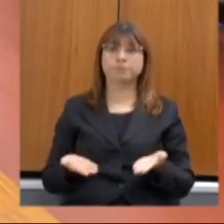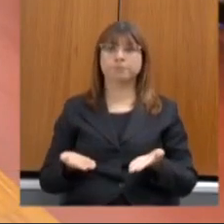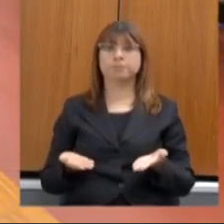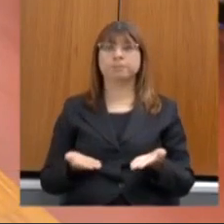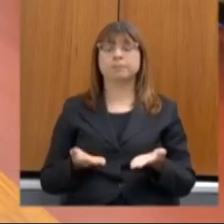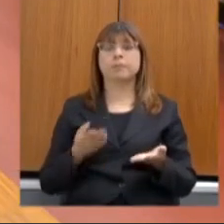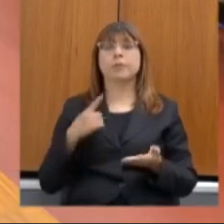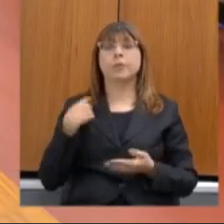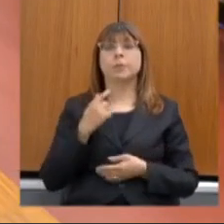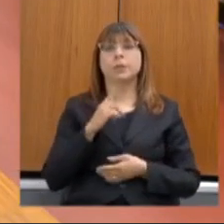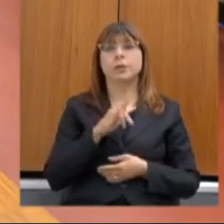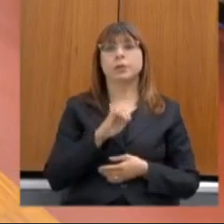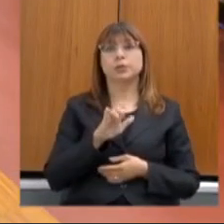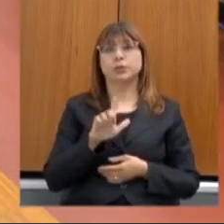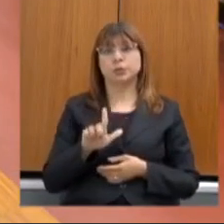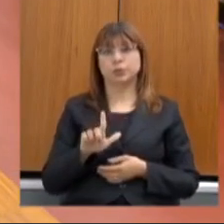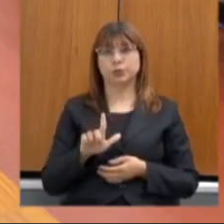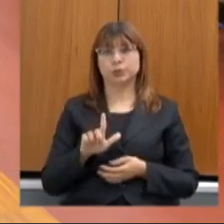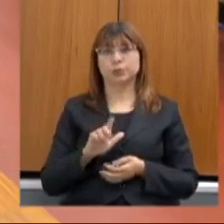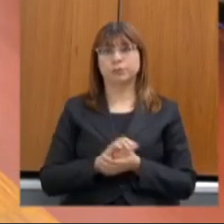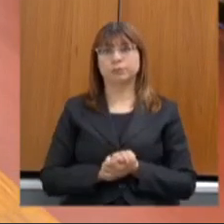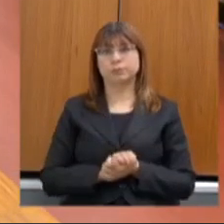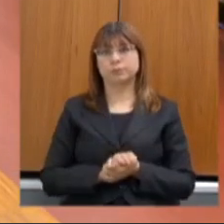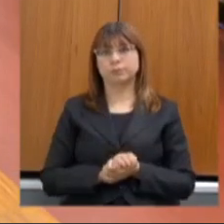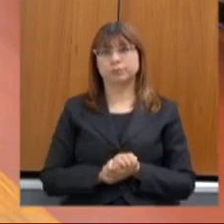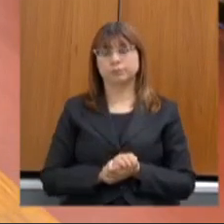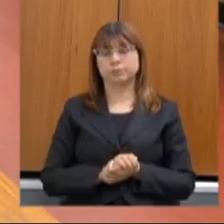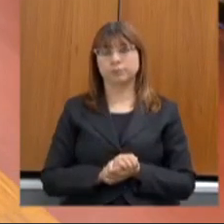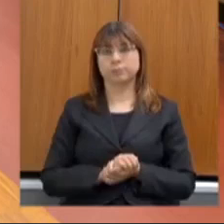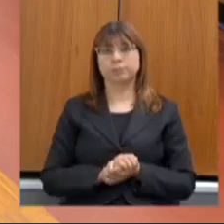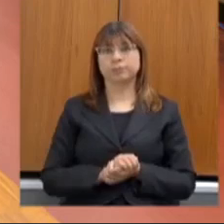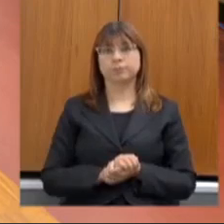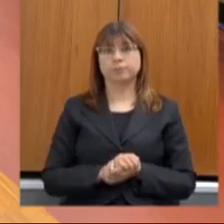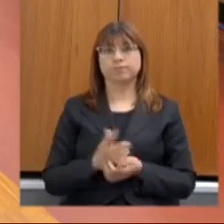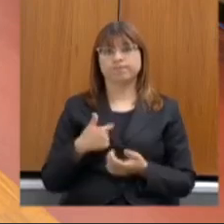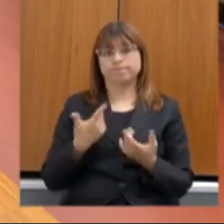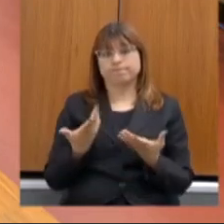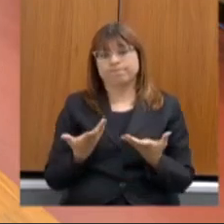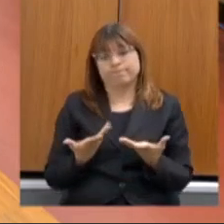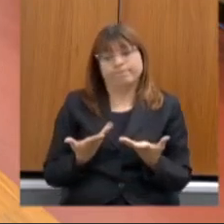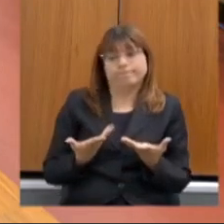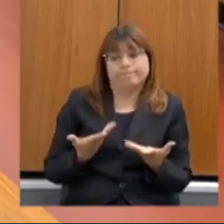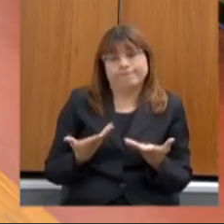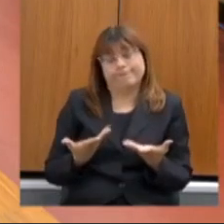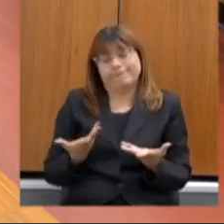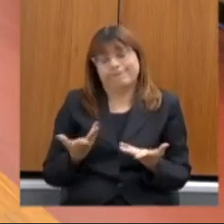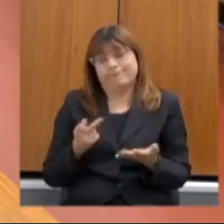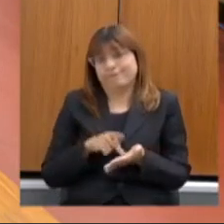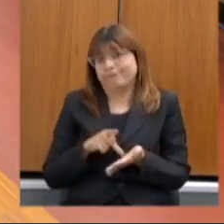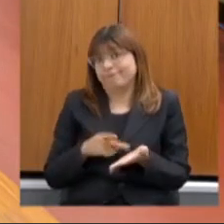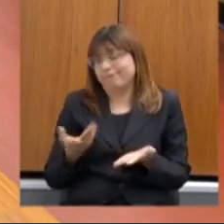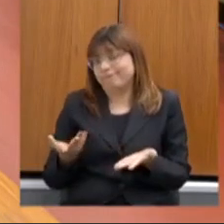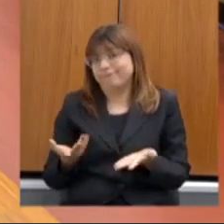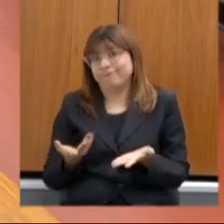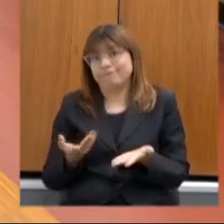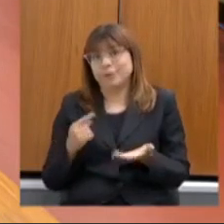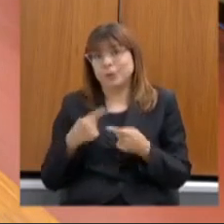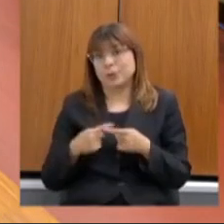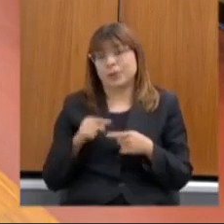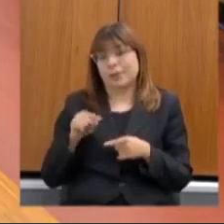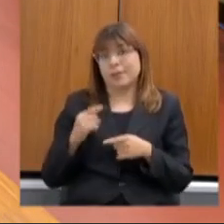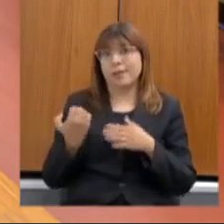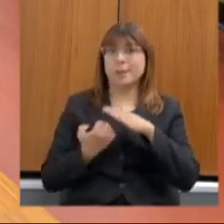finais a deputado Gil Pereira é eu quero realmente lamento tá porque essa essa essa